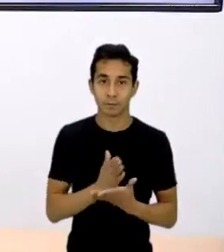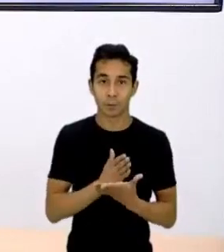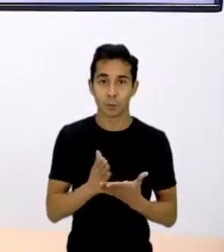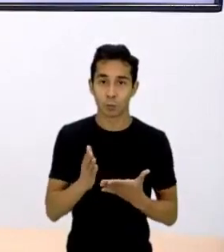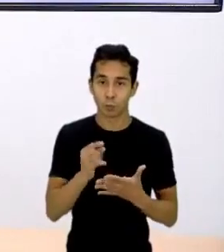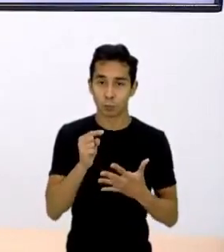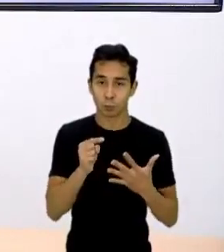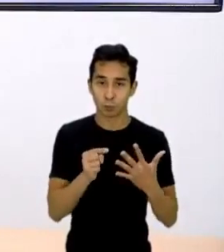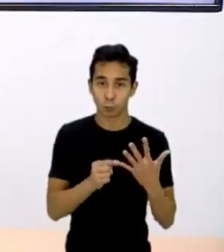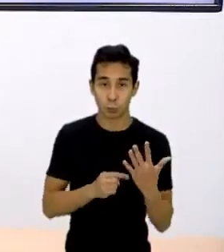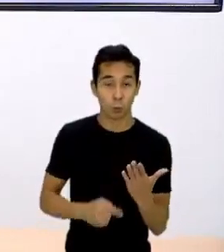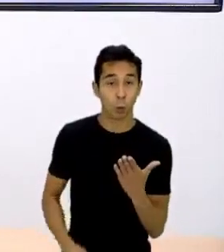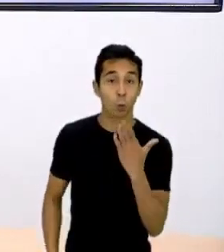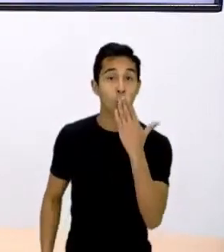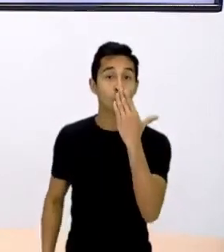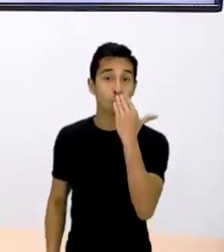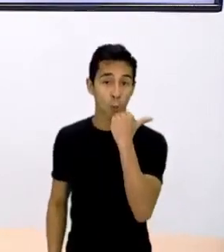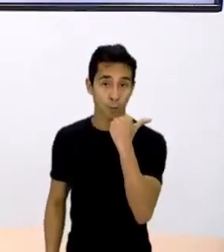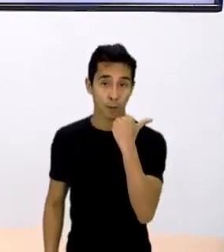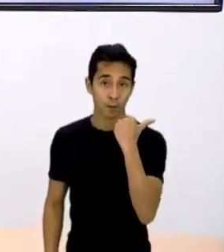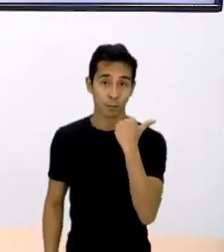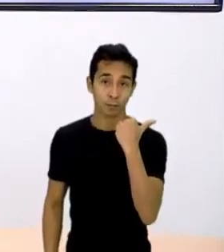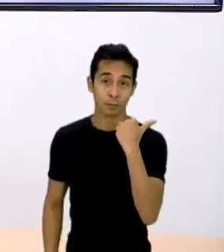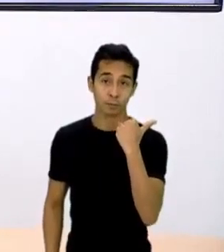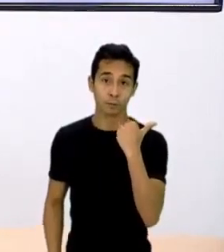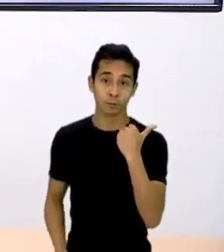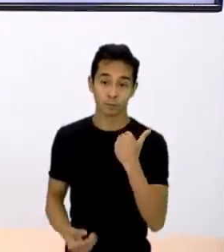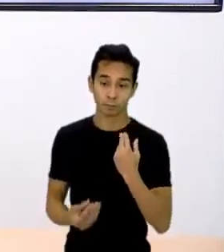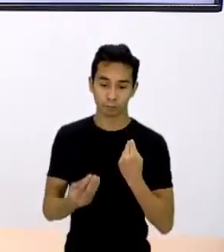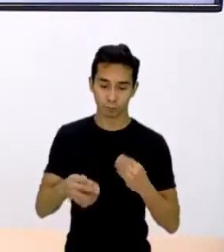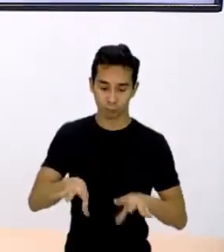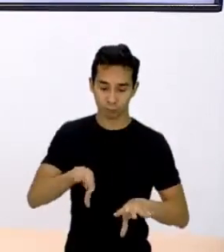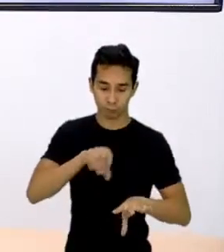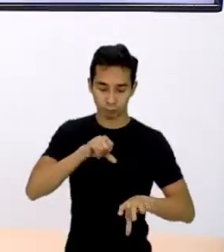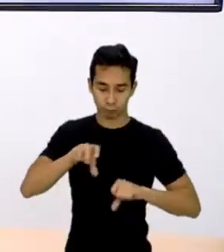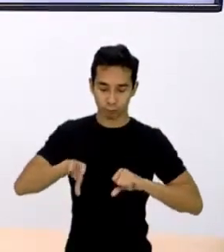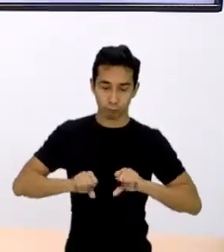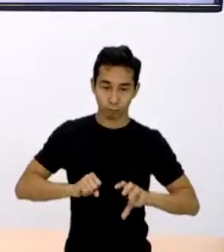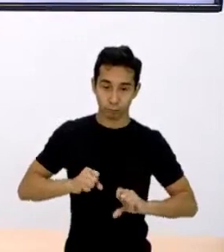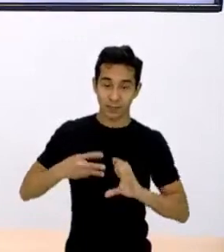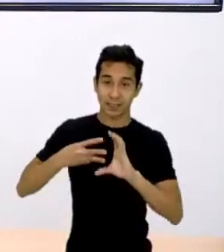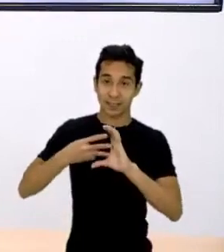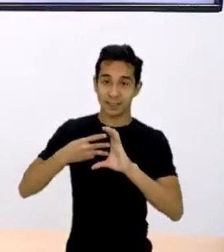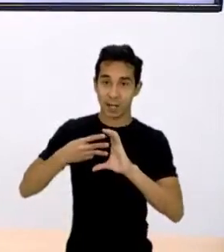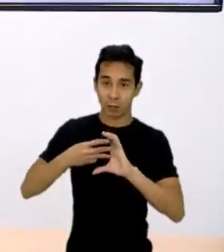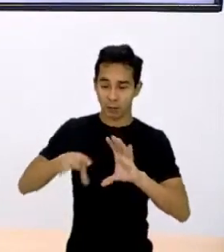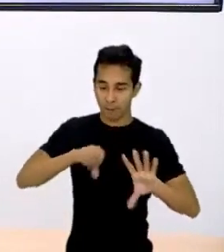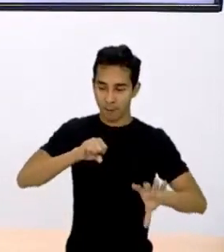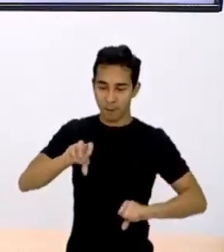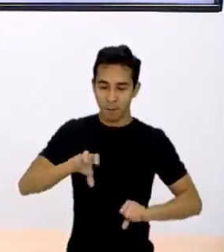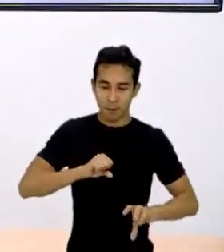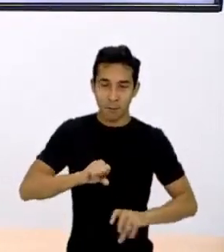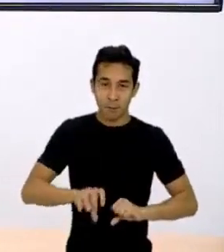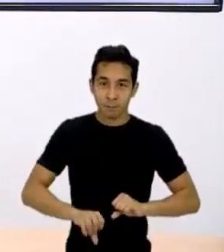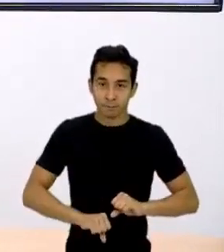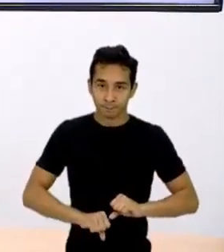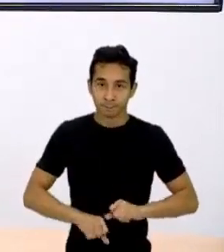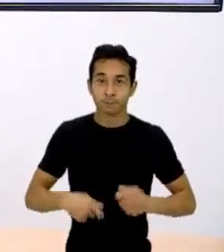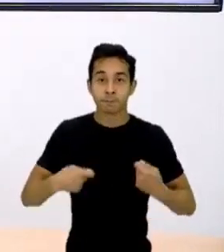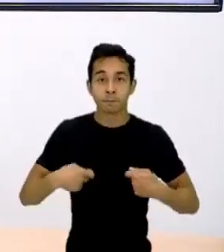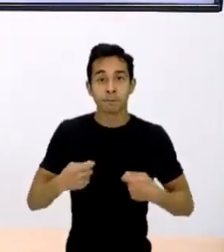gente ingere, elas vão parar para nossas células. E aí, a gente precisa desses dois,